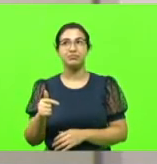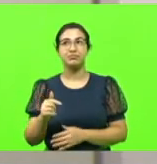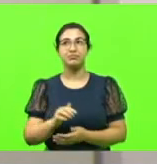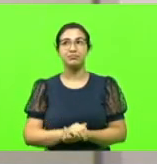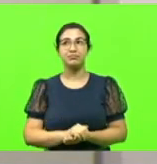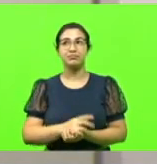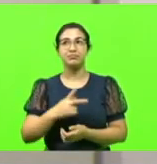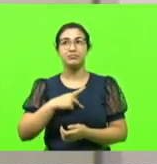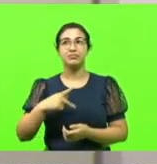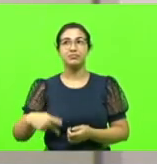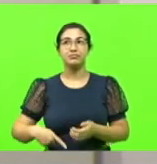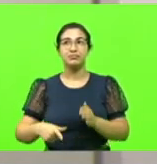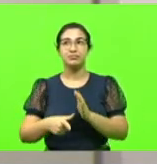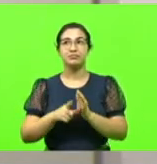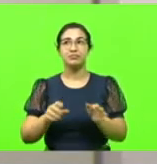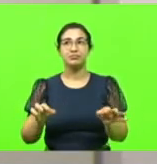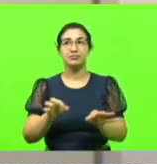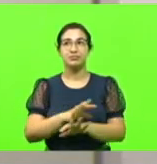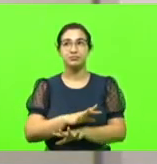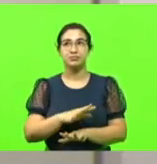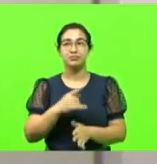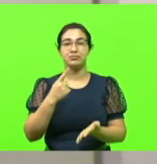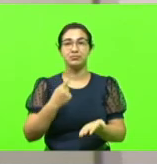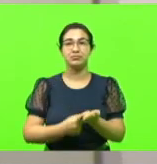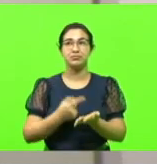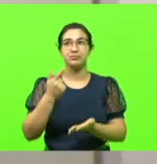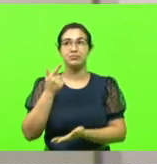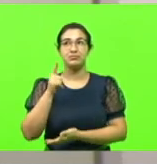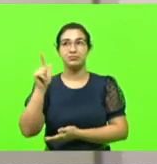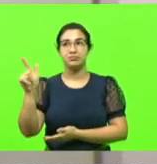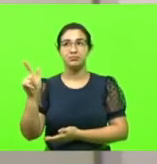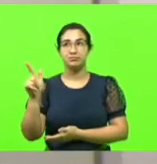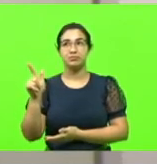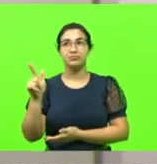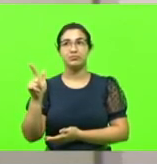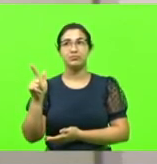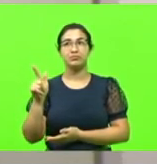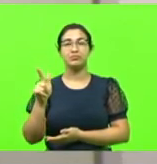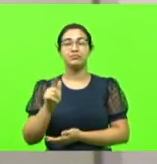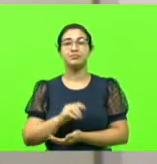esta presidência, antes de encerrar a sessão, convoca outra